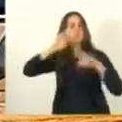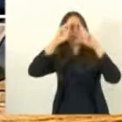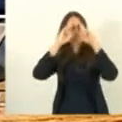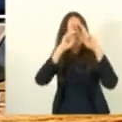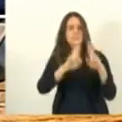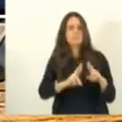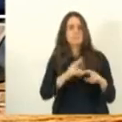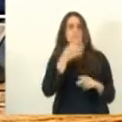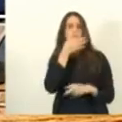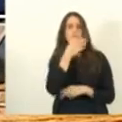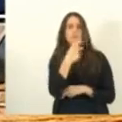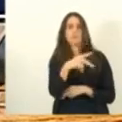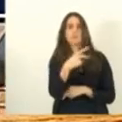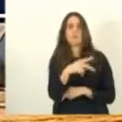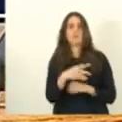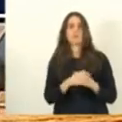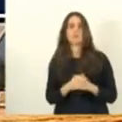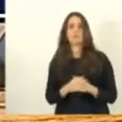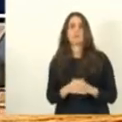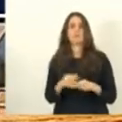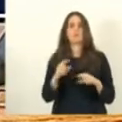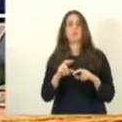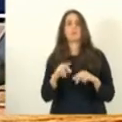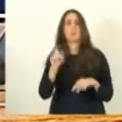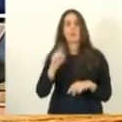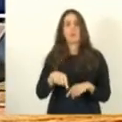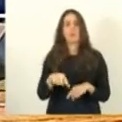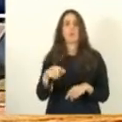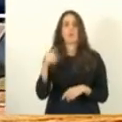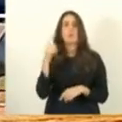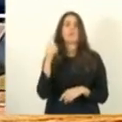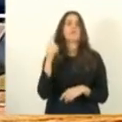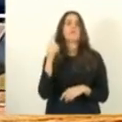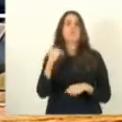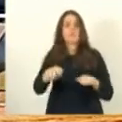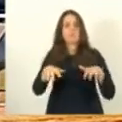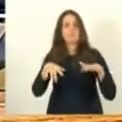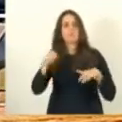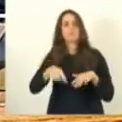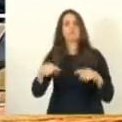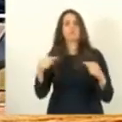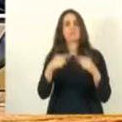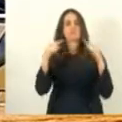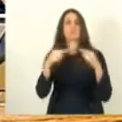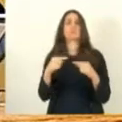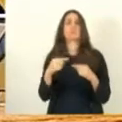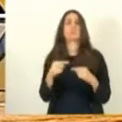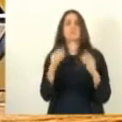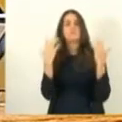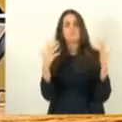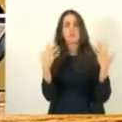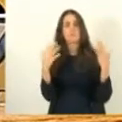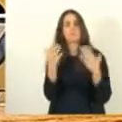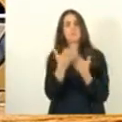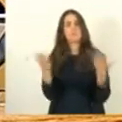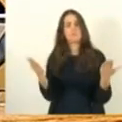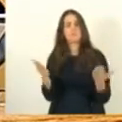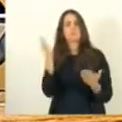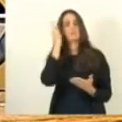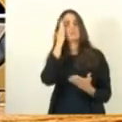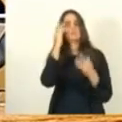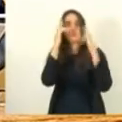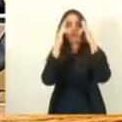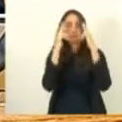respeitar o seu posicionamento, porque isso é parlamento. Parabéns a todos vocês que souberam respeitá-la, que